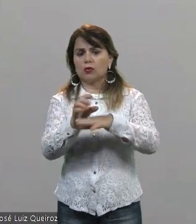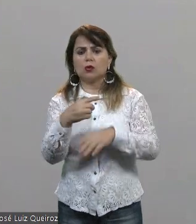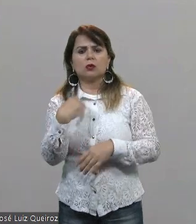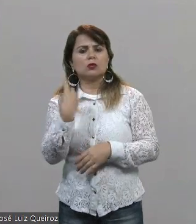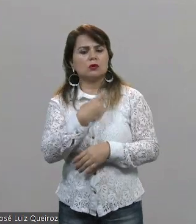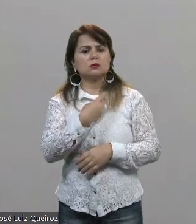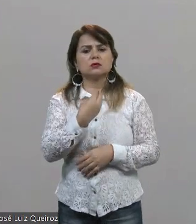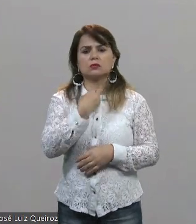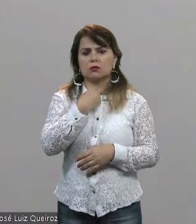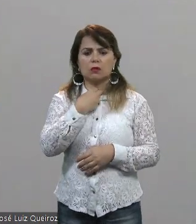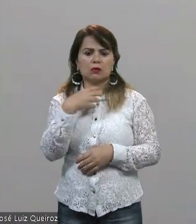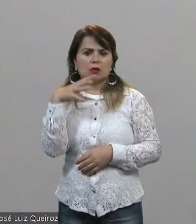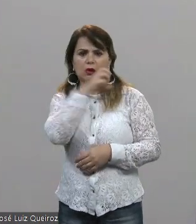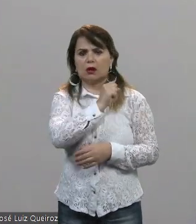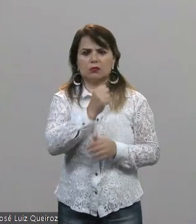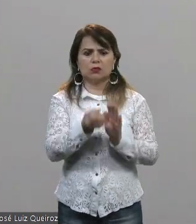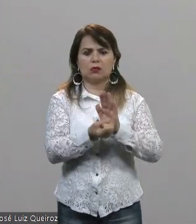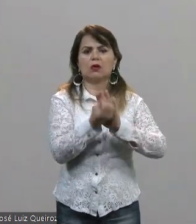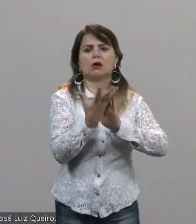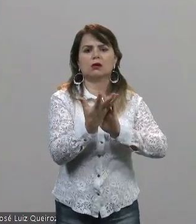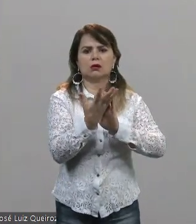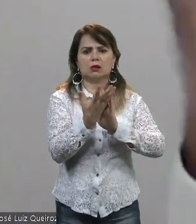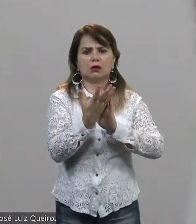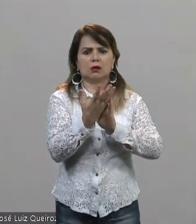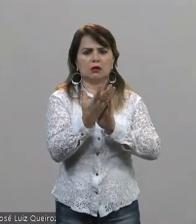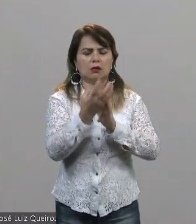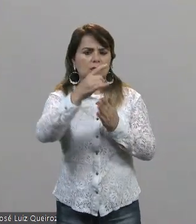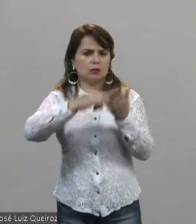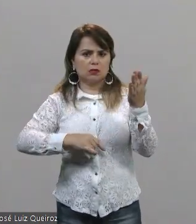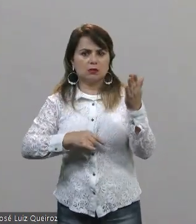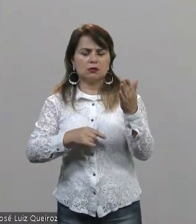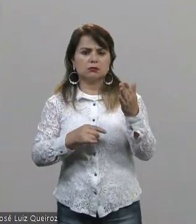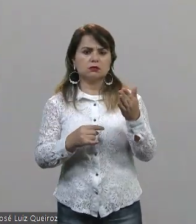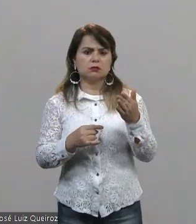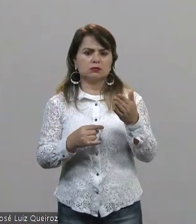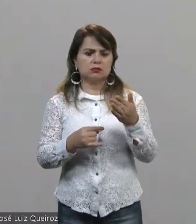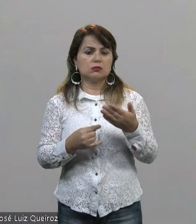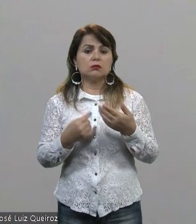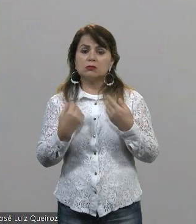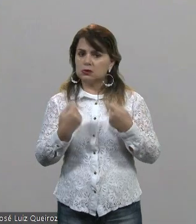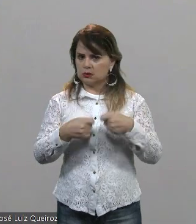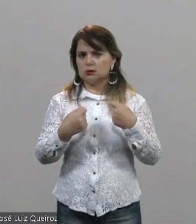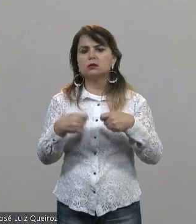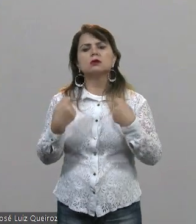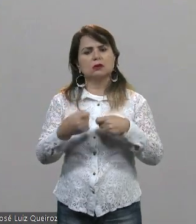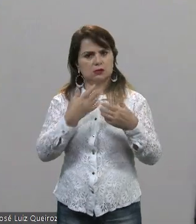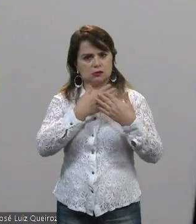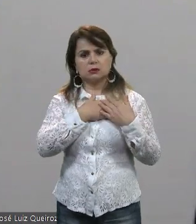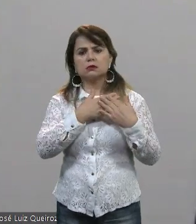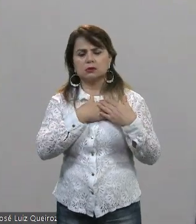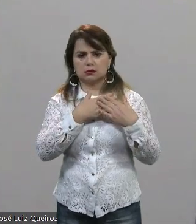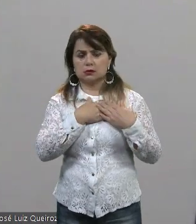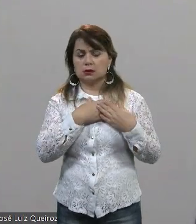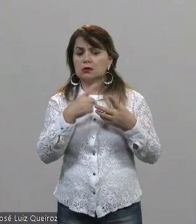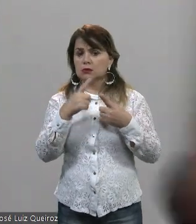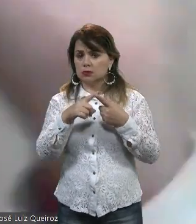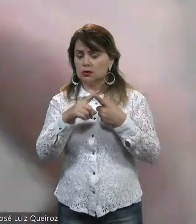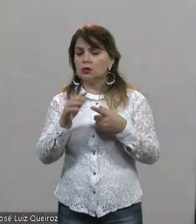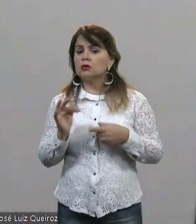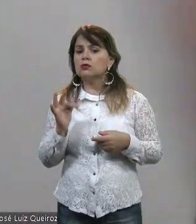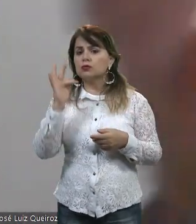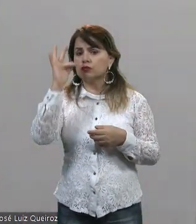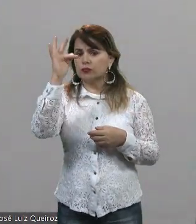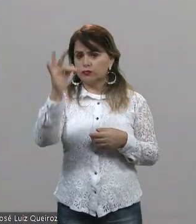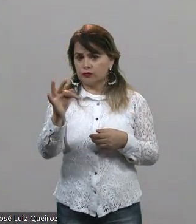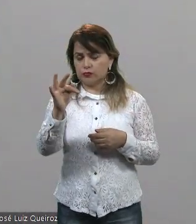extrema irresponsabilidade, já que muitas vezes fica para nós decidirmos isso, né? A